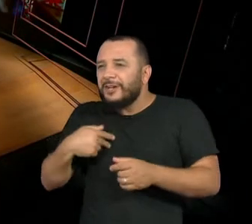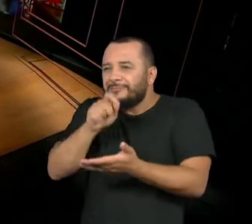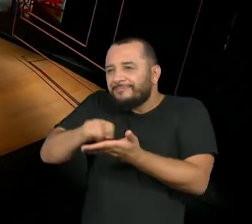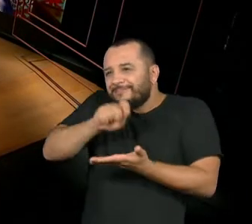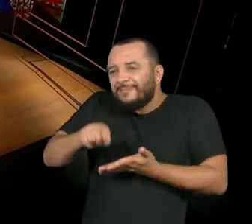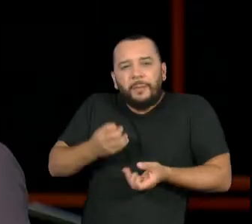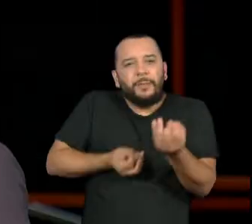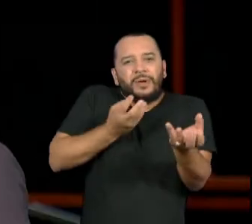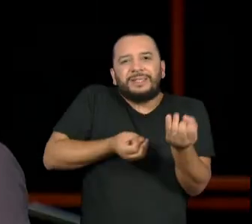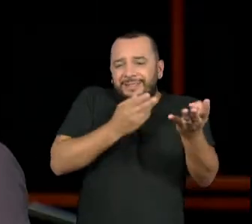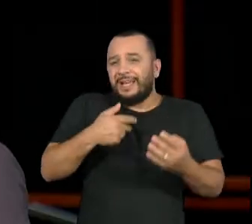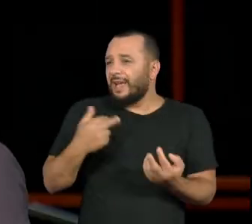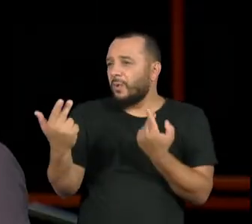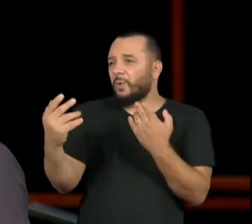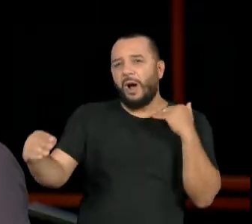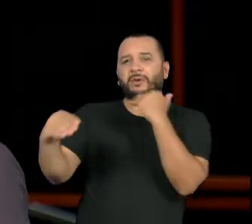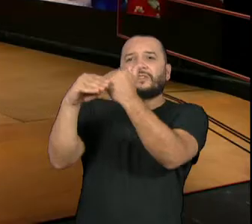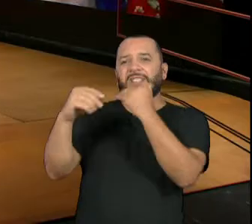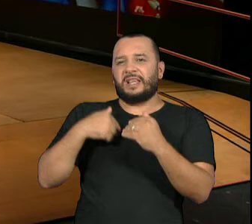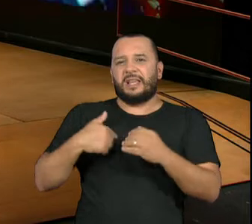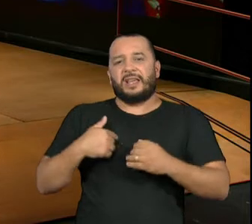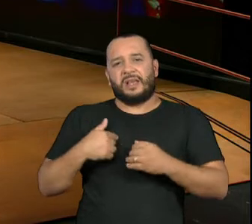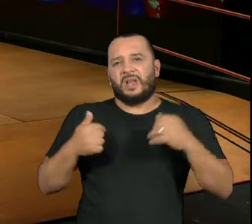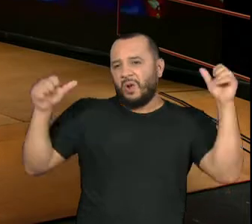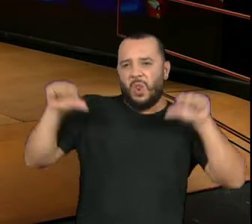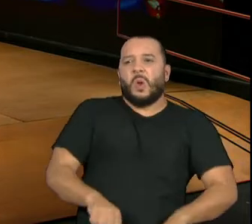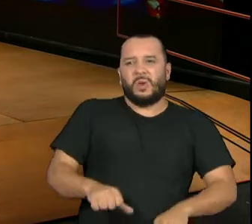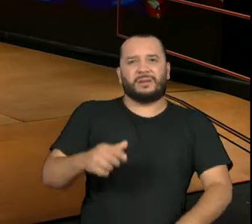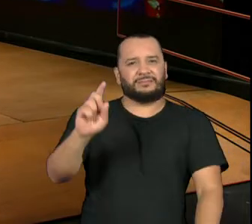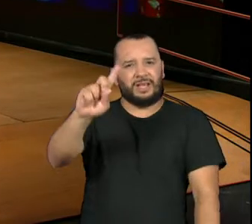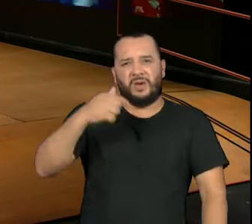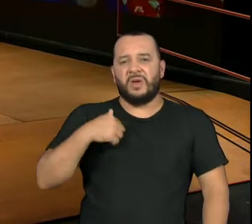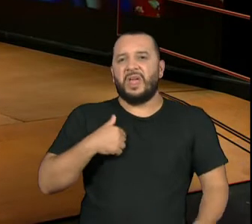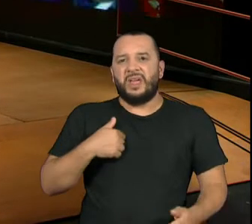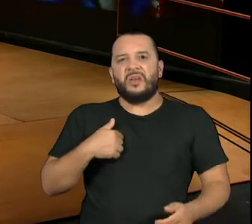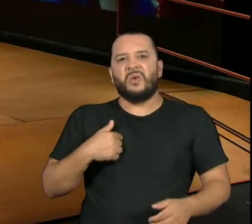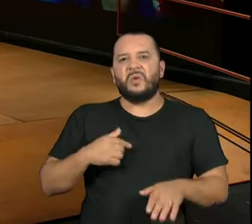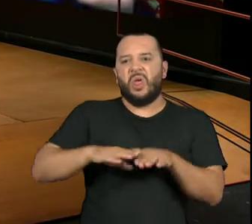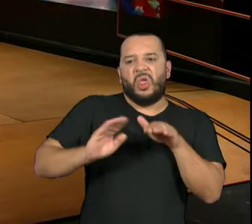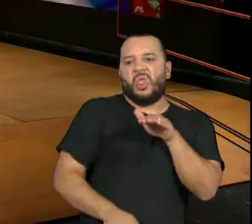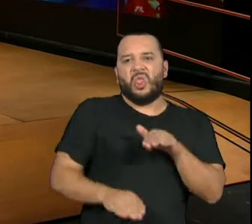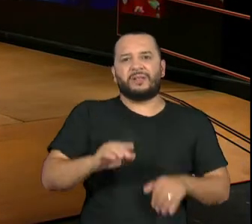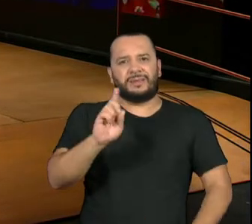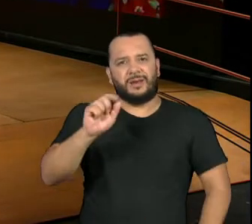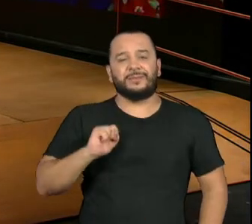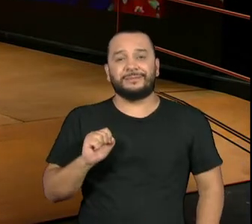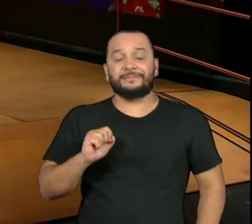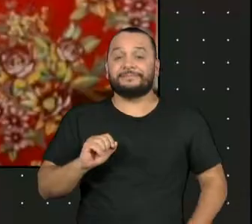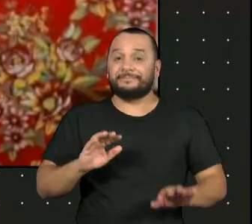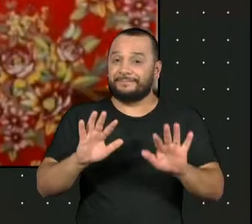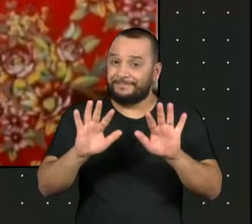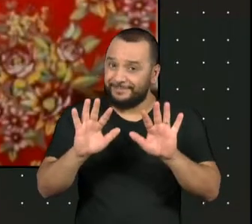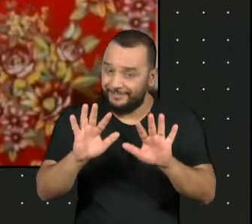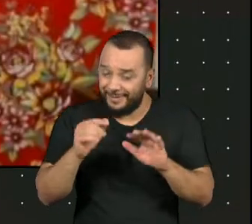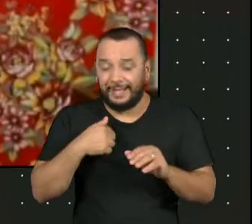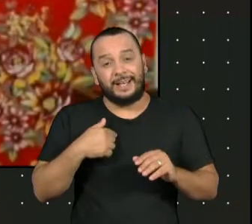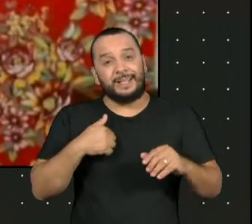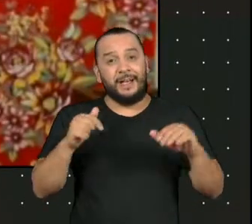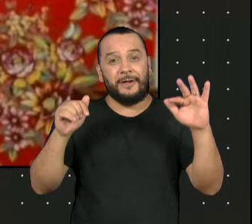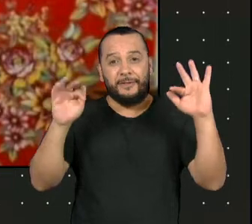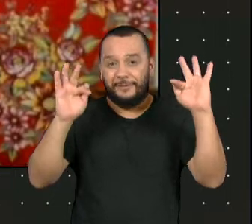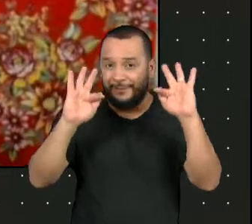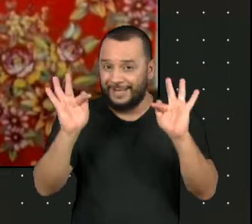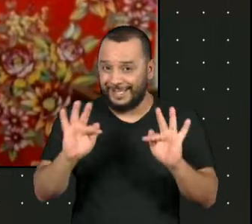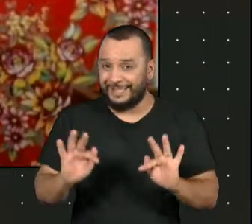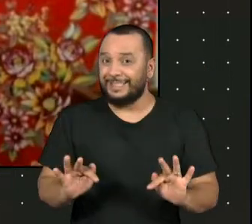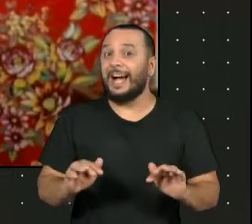um miserável. E é o caso de dizer que a felicidade dói. E reparem